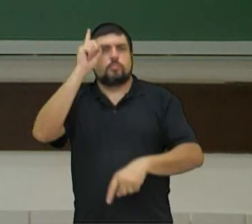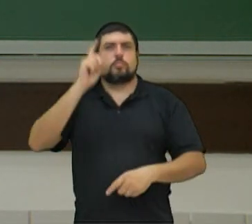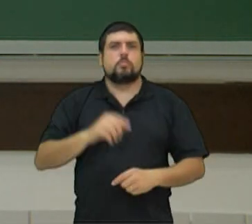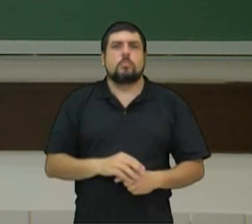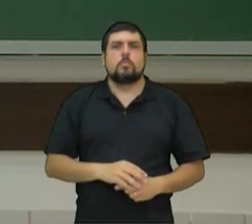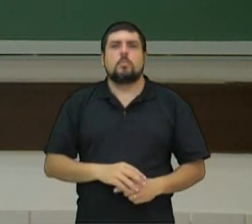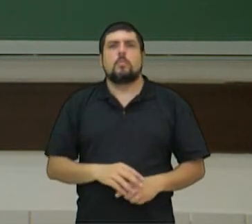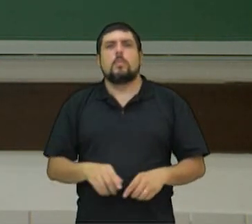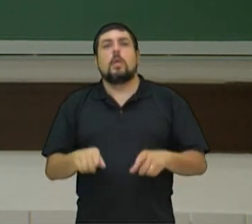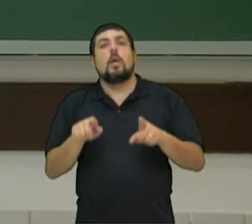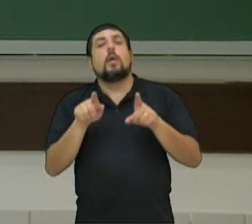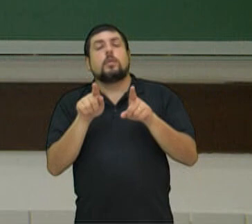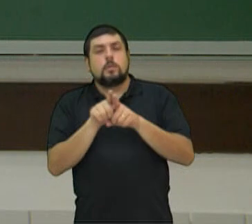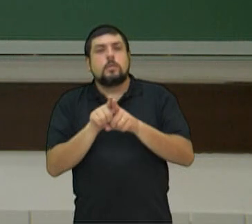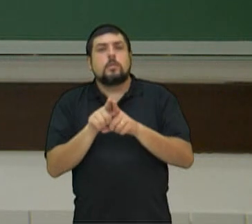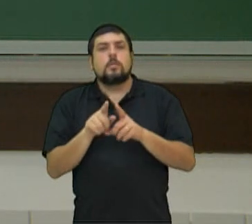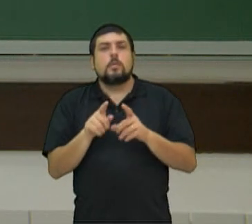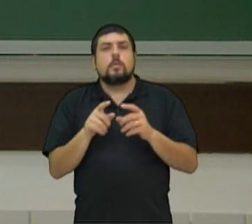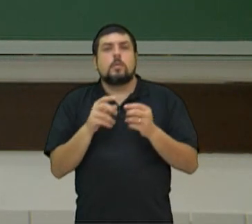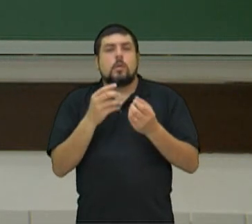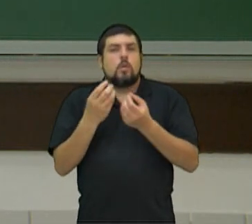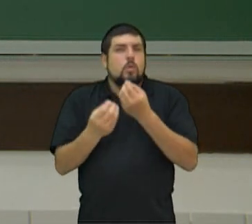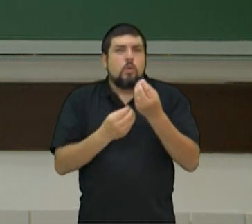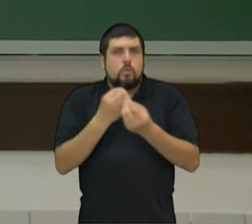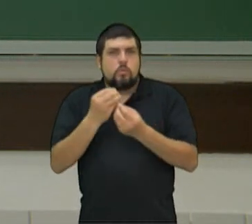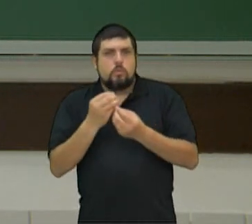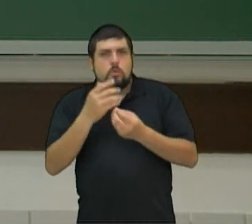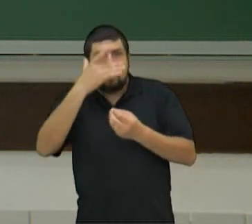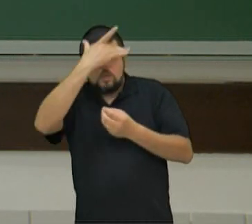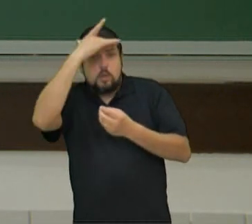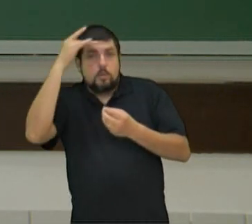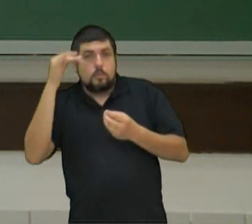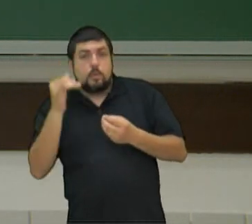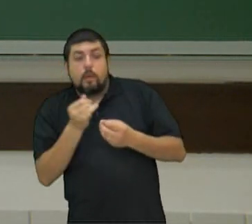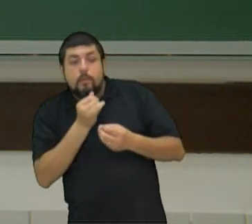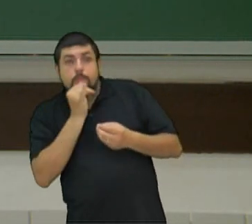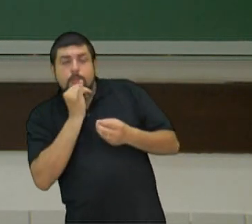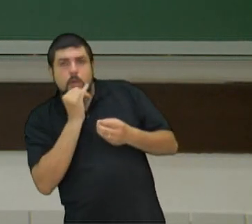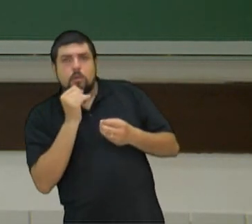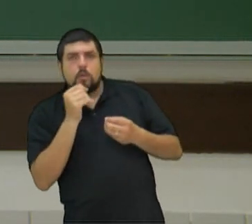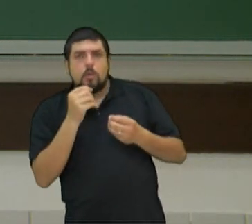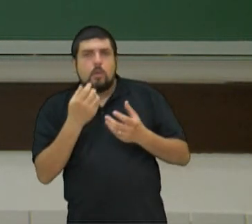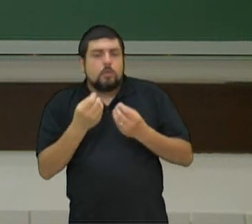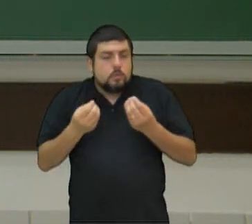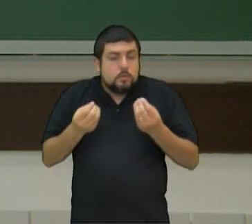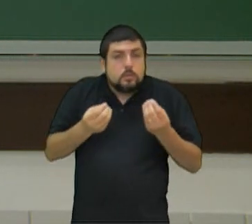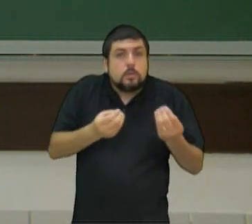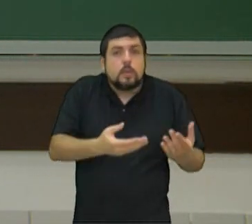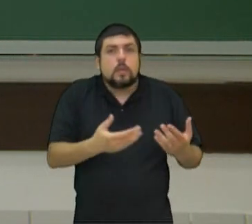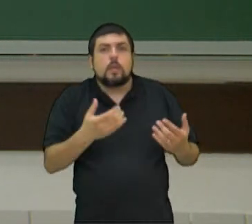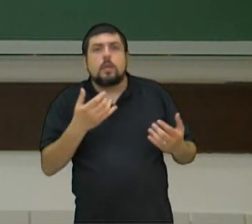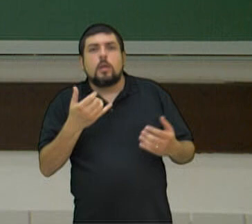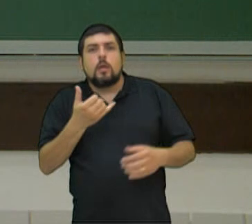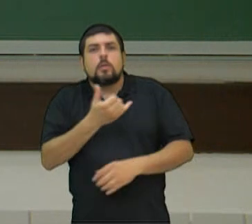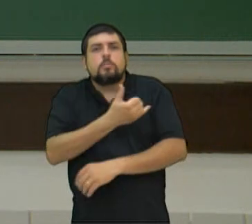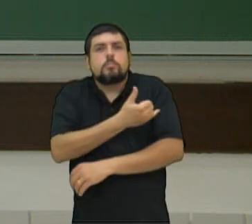também administrados nessa pessoa drogas, medicamentos chamados